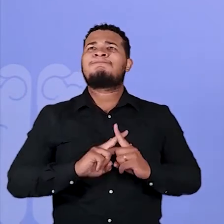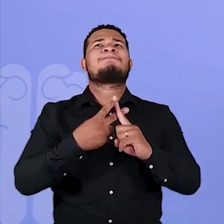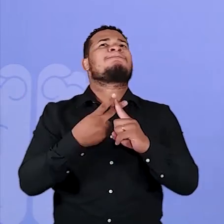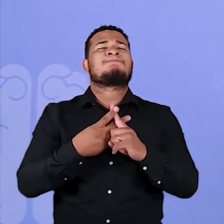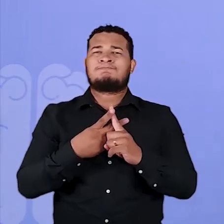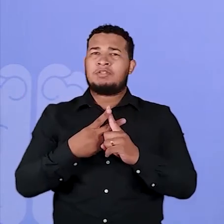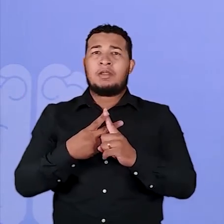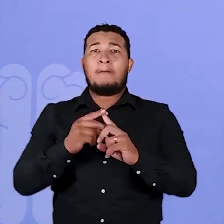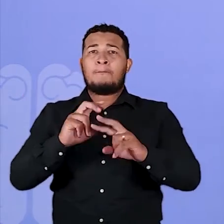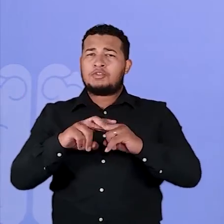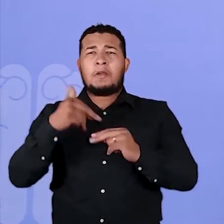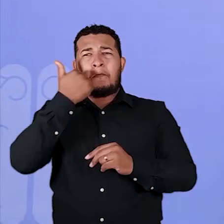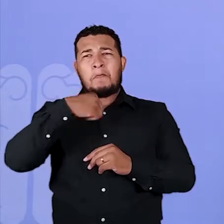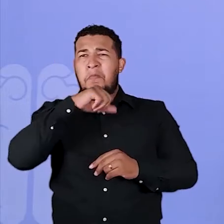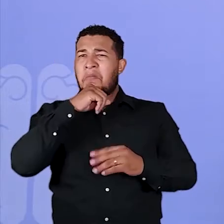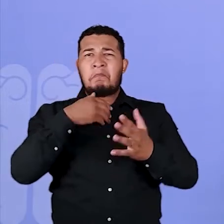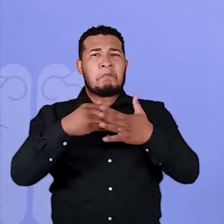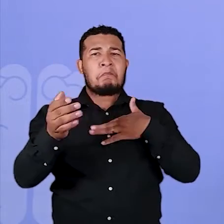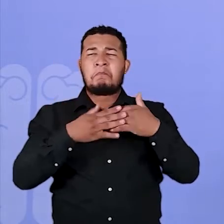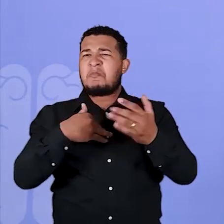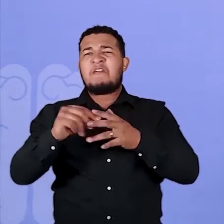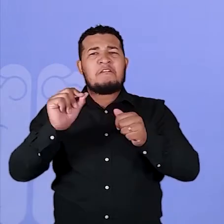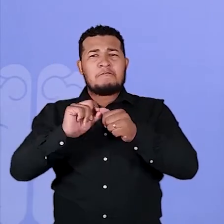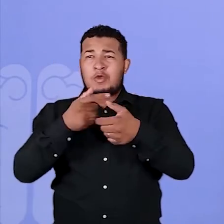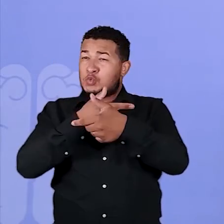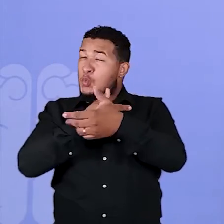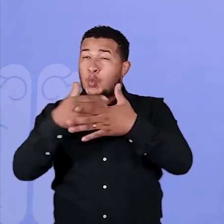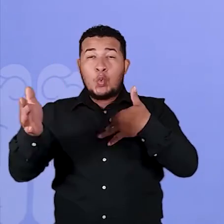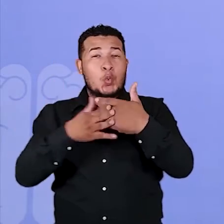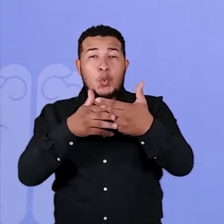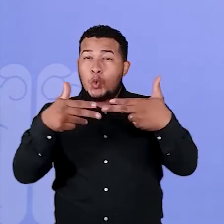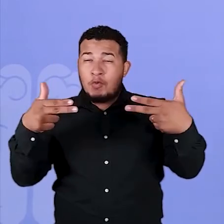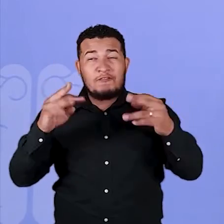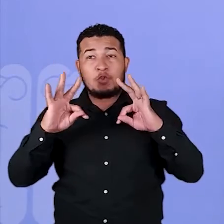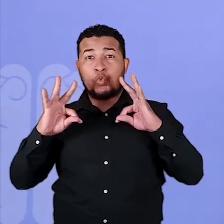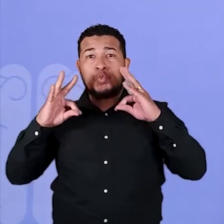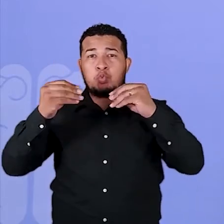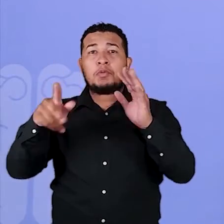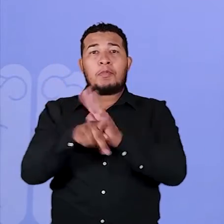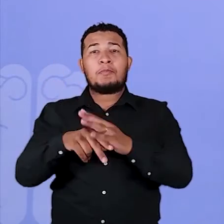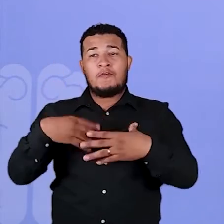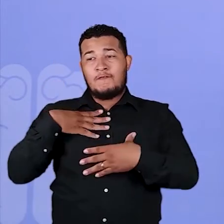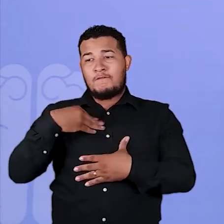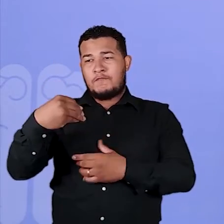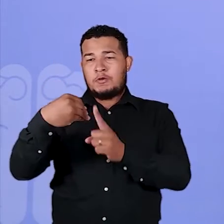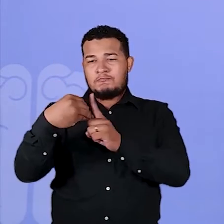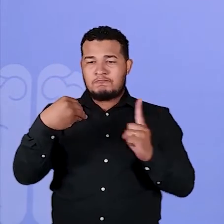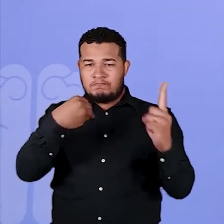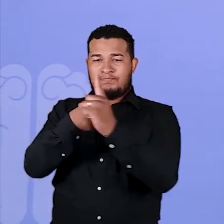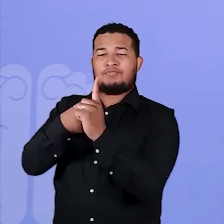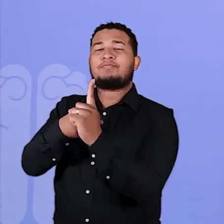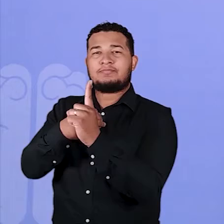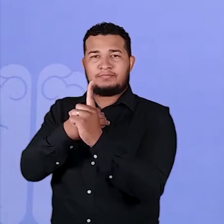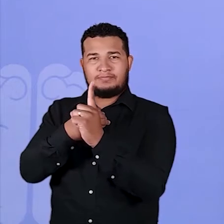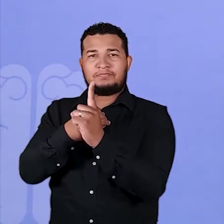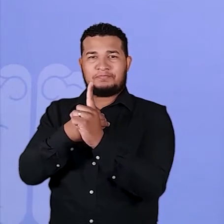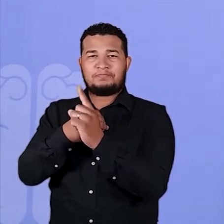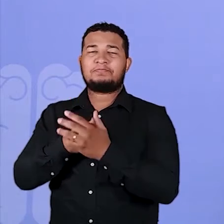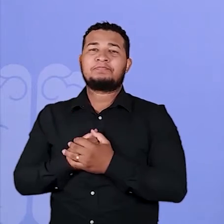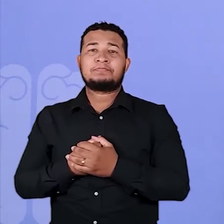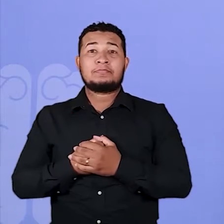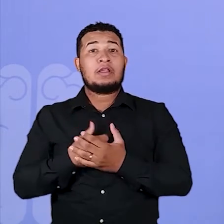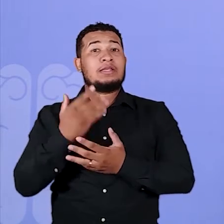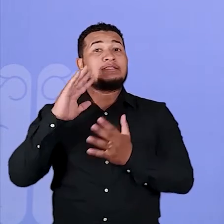uma mãe faz o que é necessário para proteger seus filhos. Ou seja, ele entende que toda